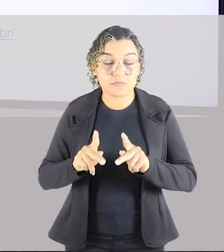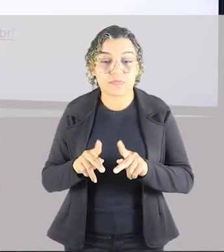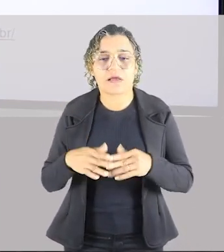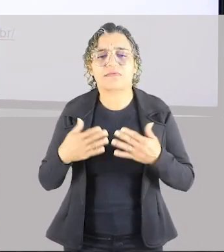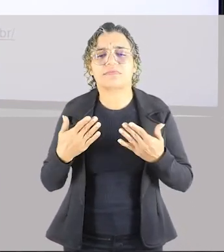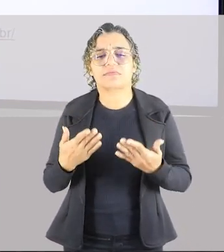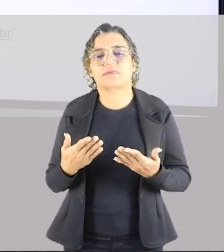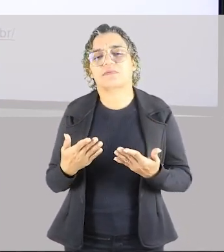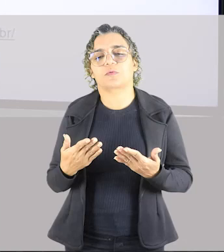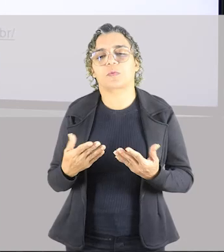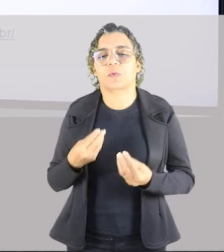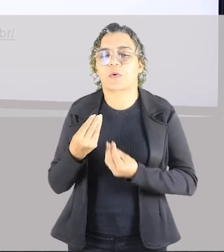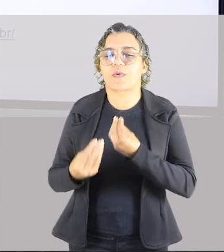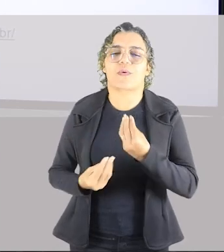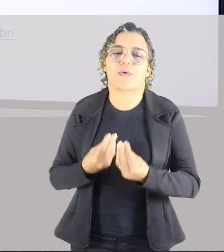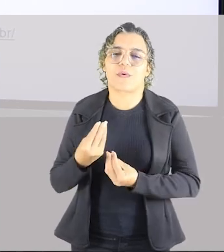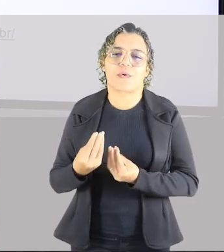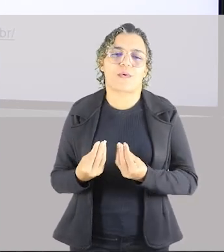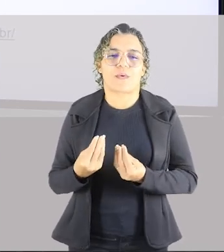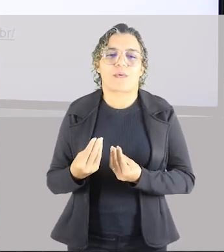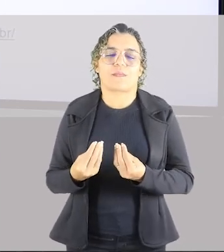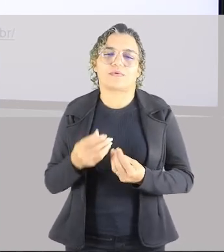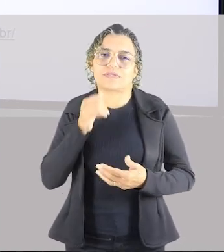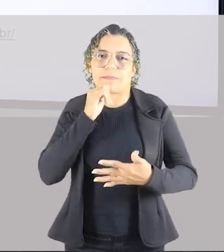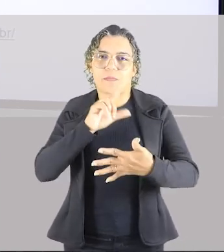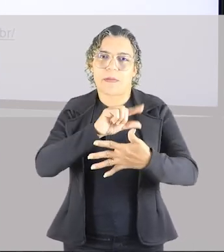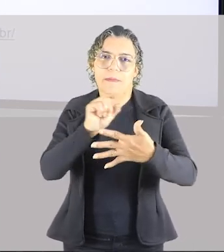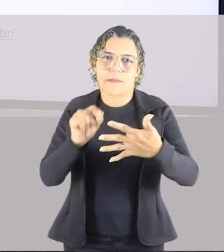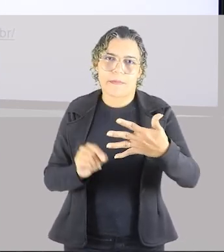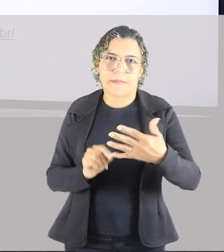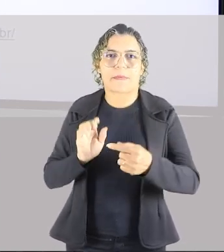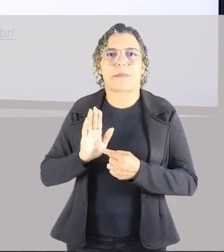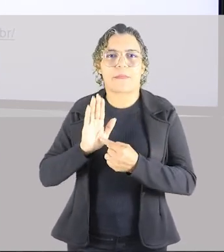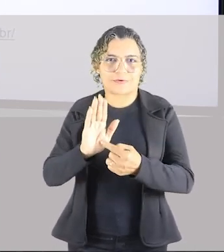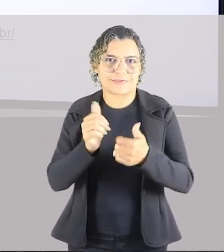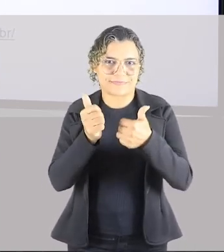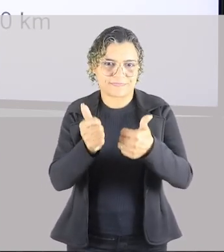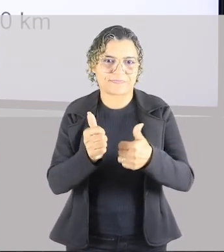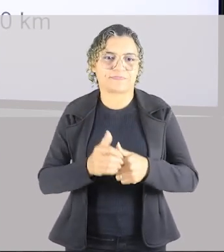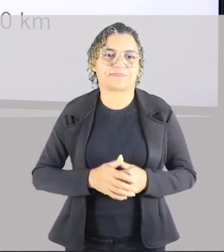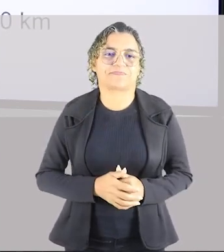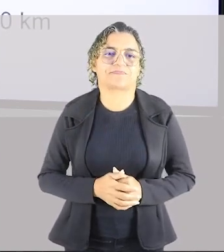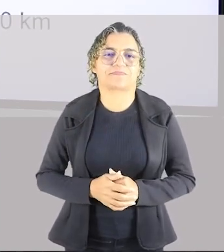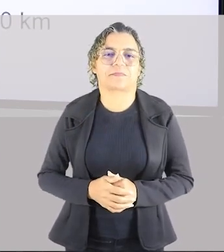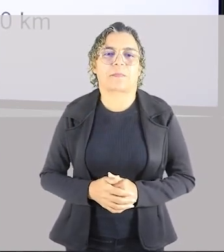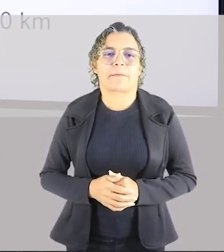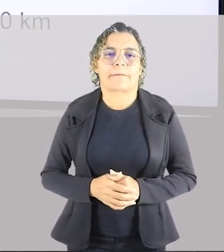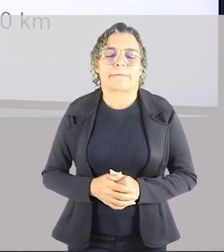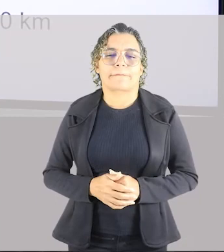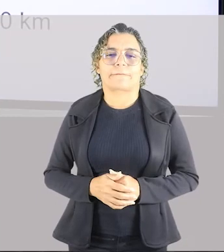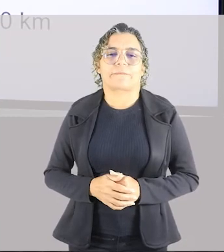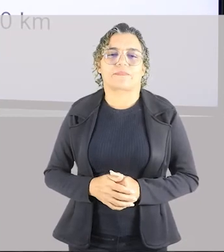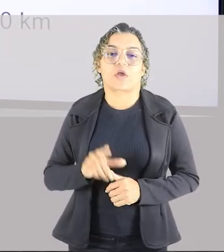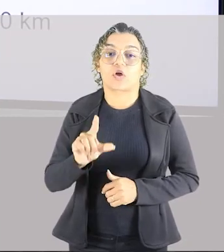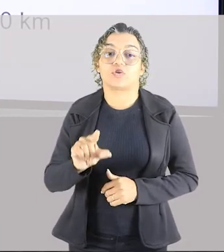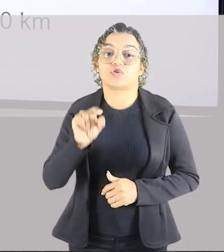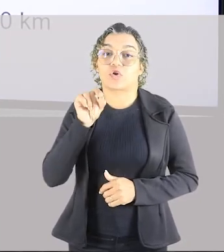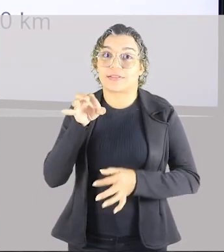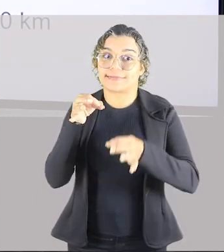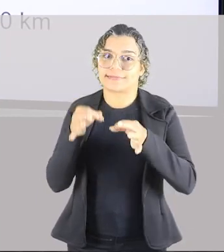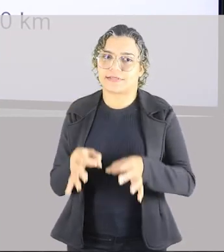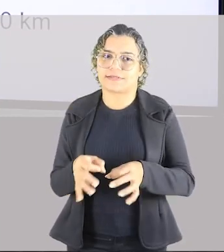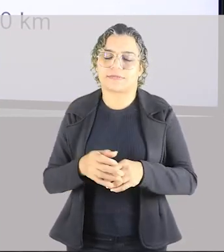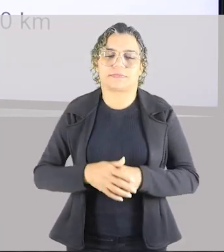vamos ver o que as alternativas vão nos dizer, tá certo? Então, assinale a alternativa